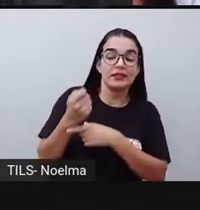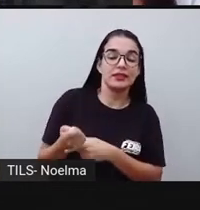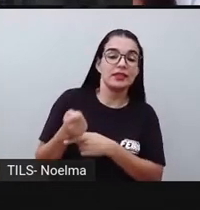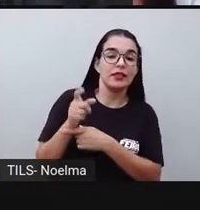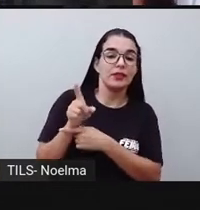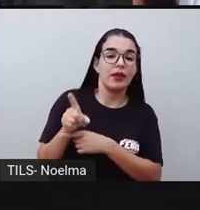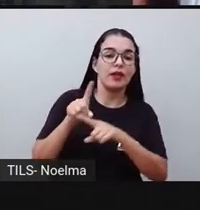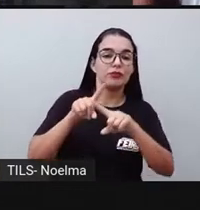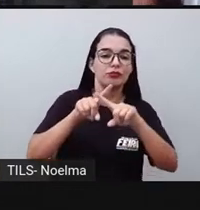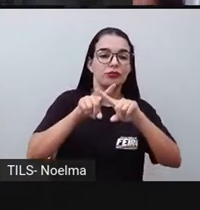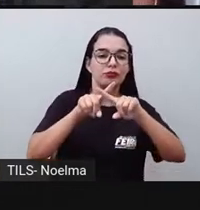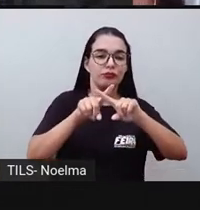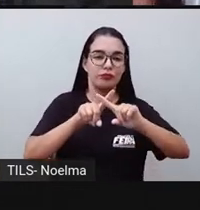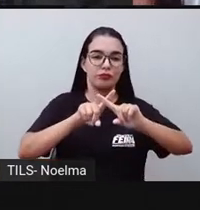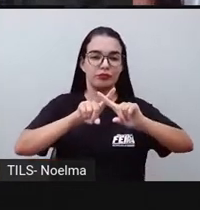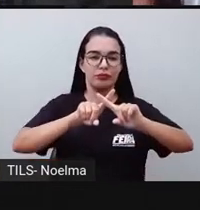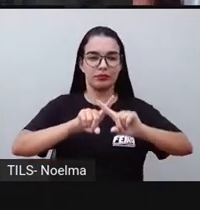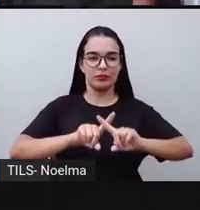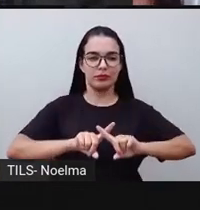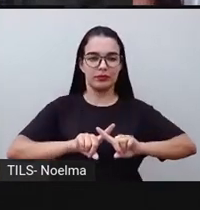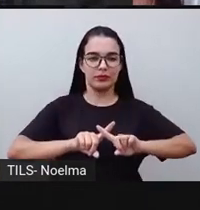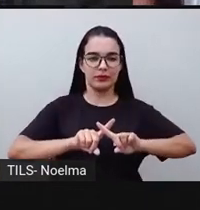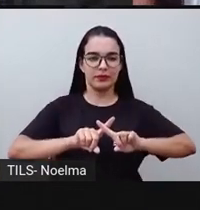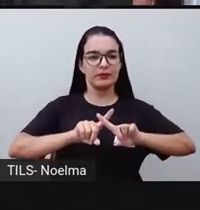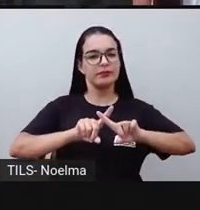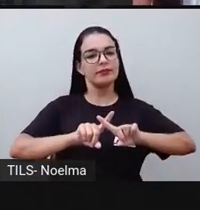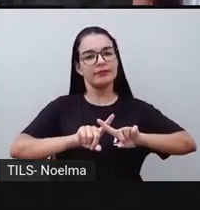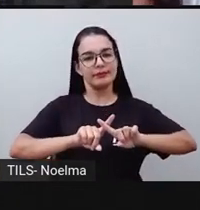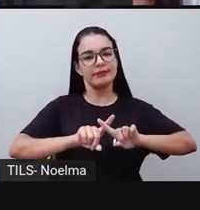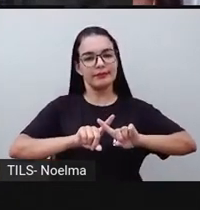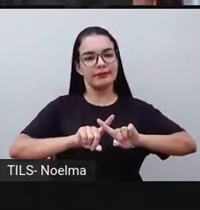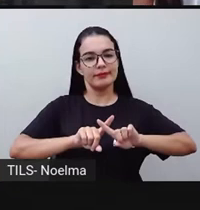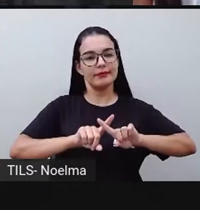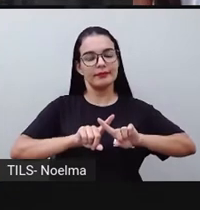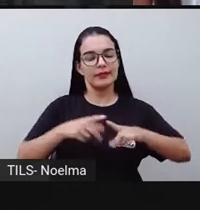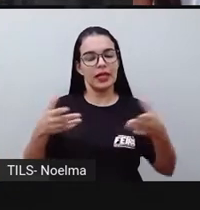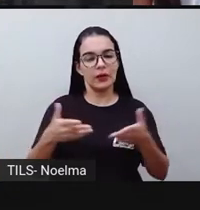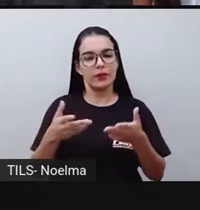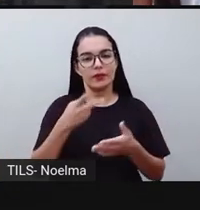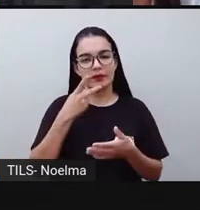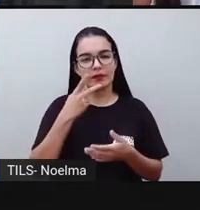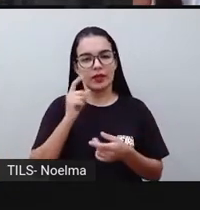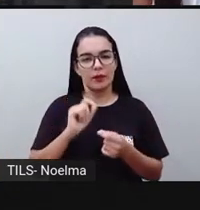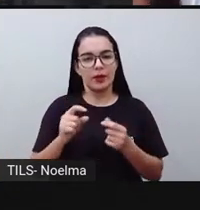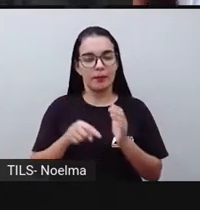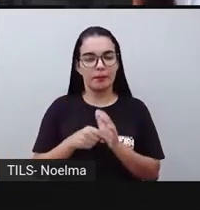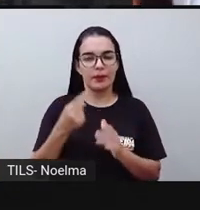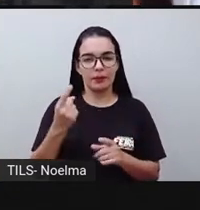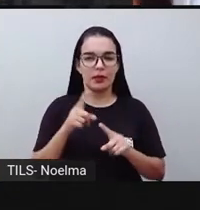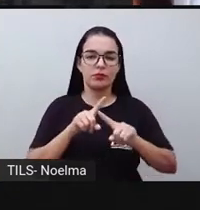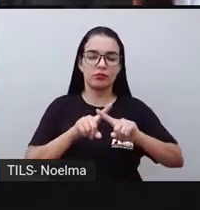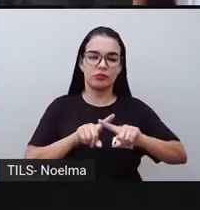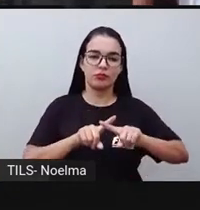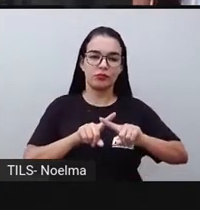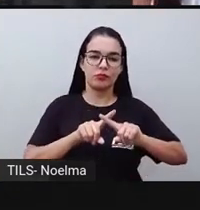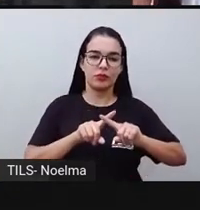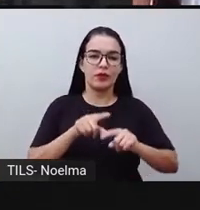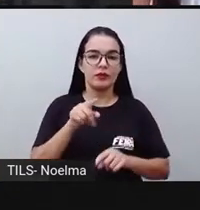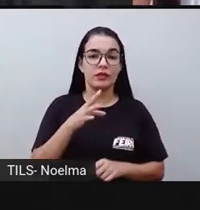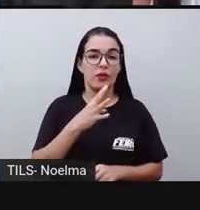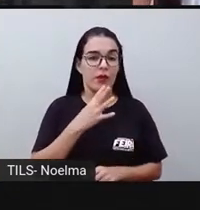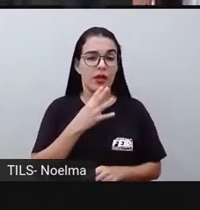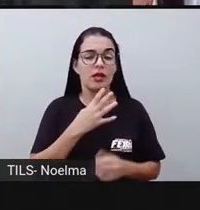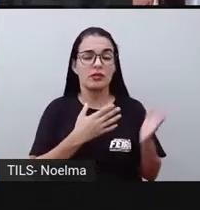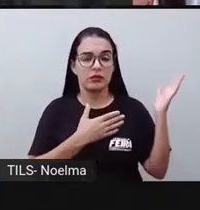nessa continha de qual operação matemática nós iremos falar primeiro. E eu acredito que vocês já